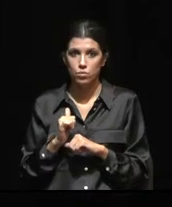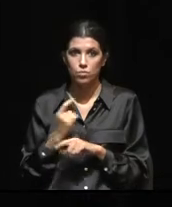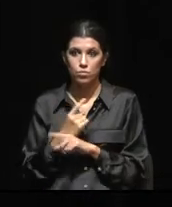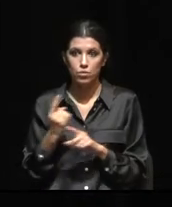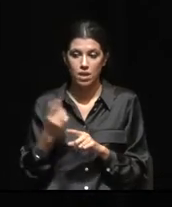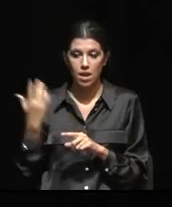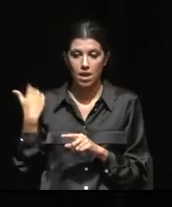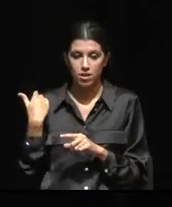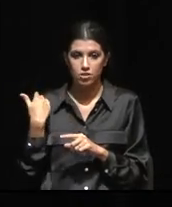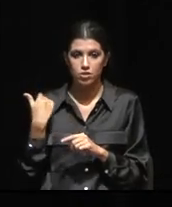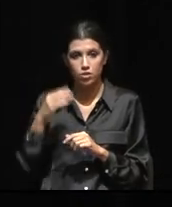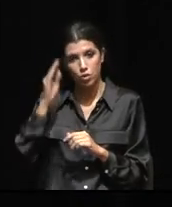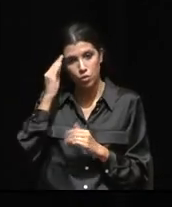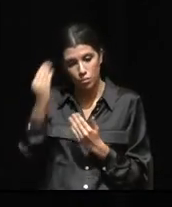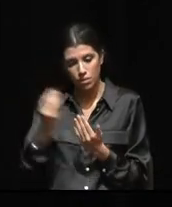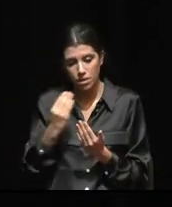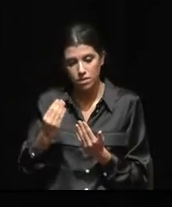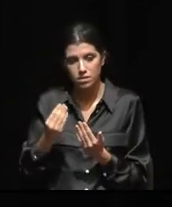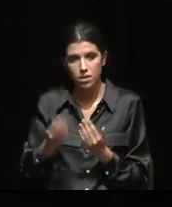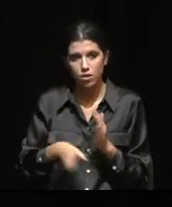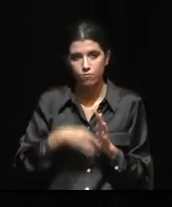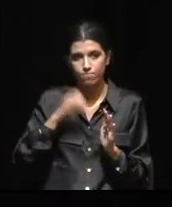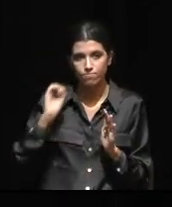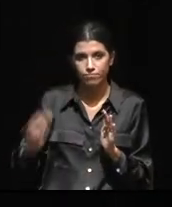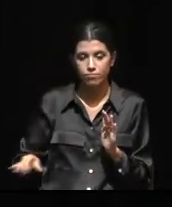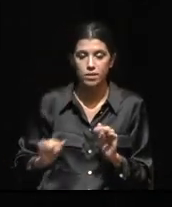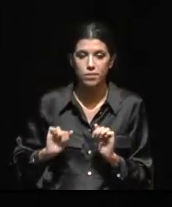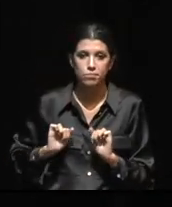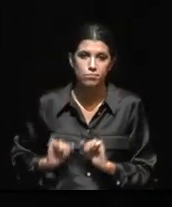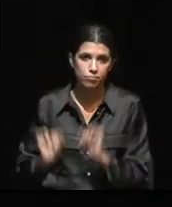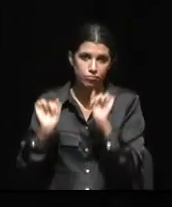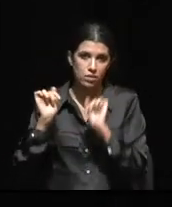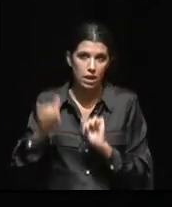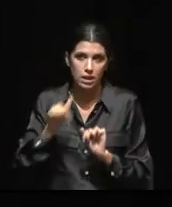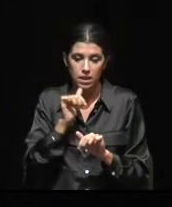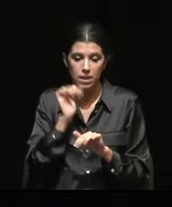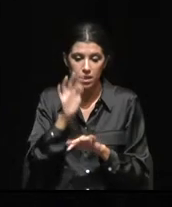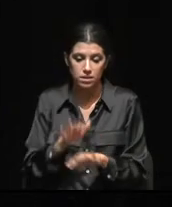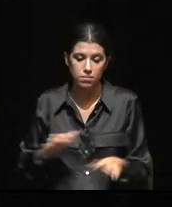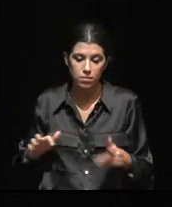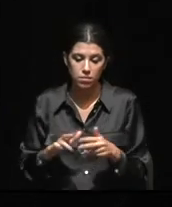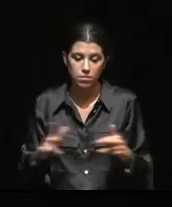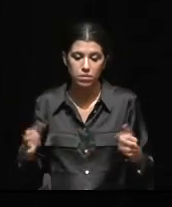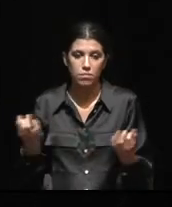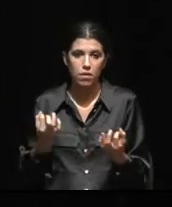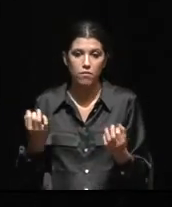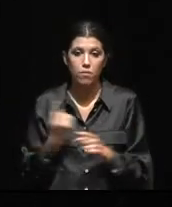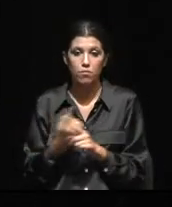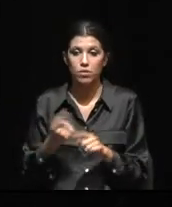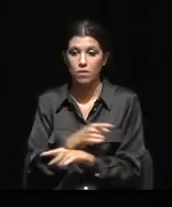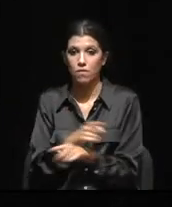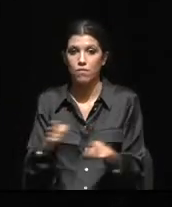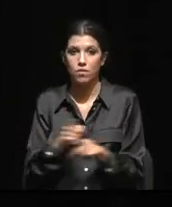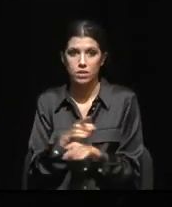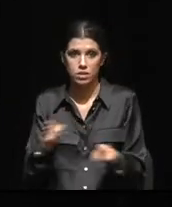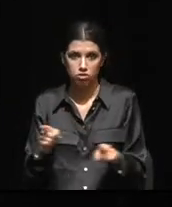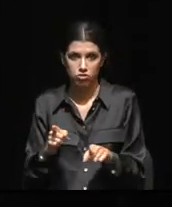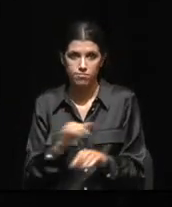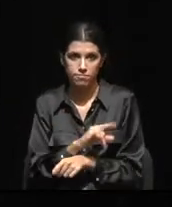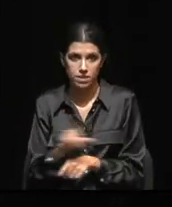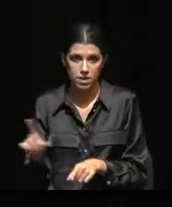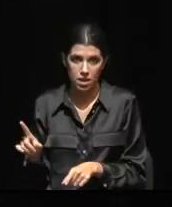chumbo que essa recomendação teve aqui na Assembleia Municipal uma vez que vossas excelências na